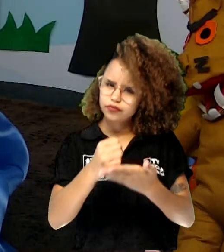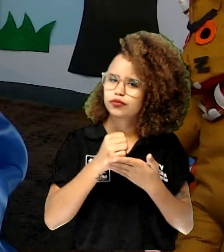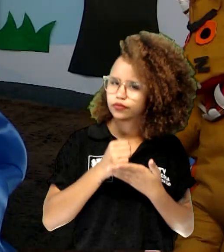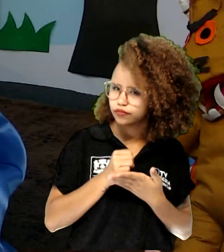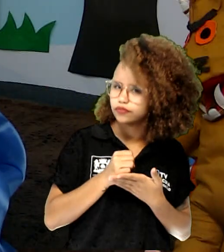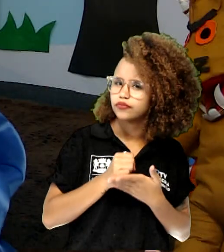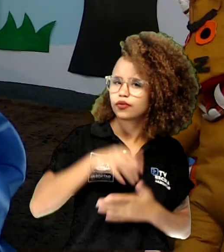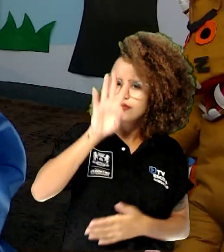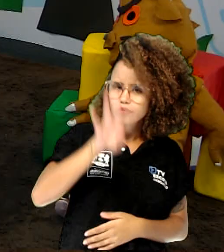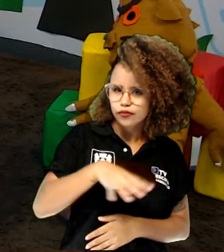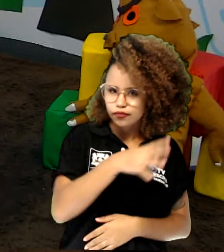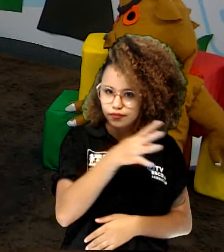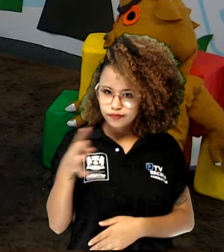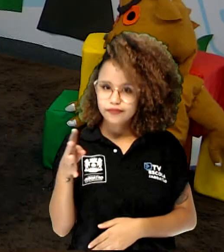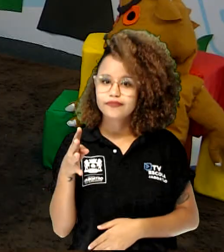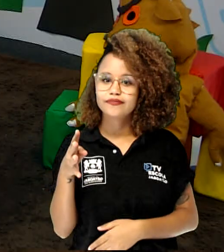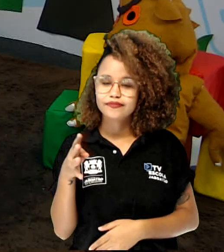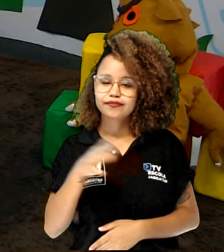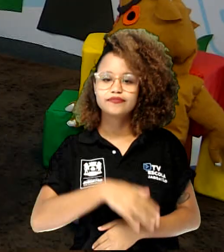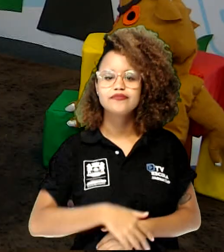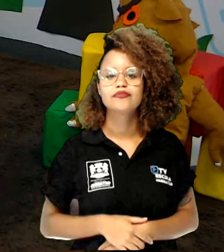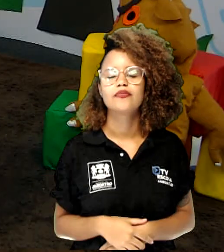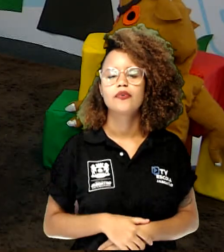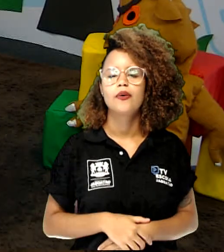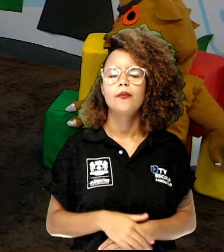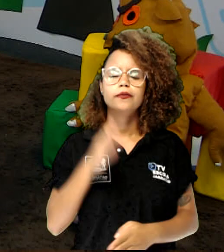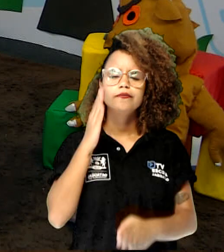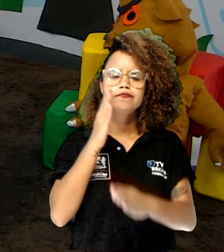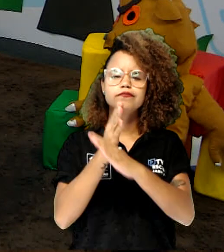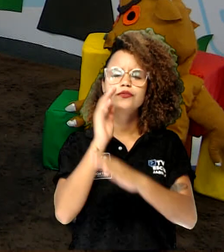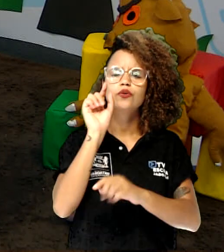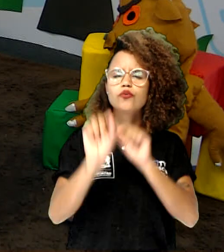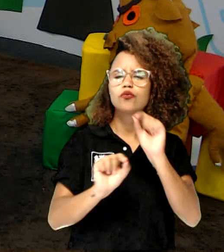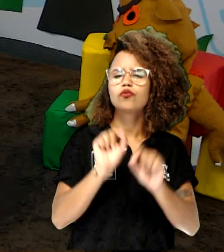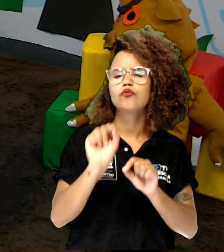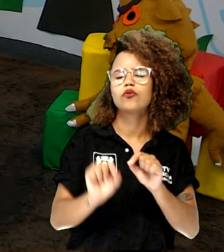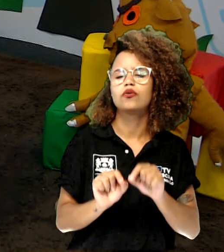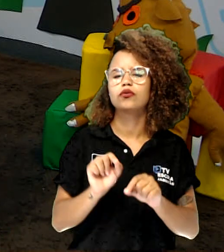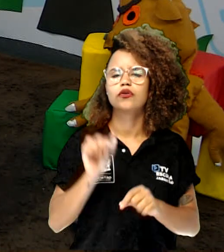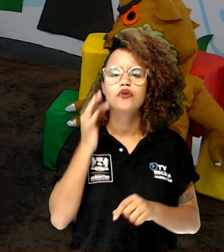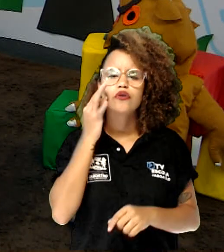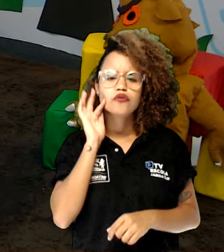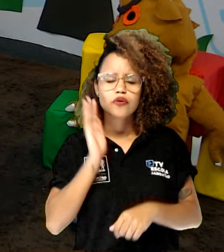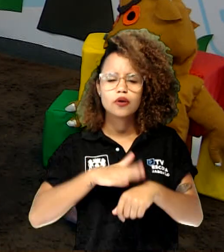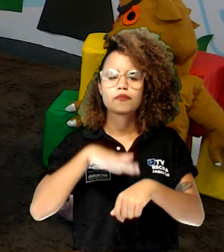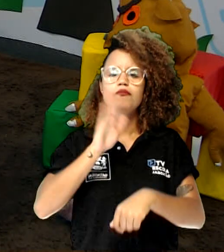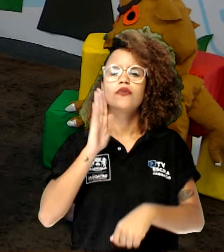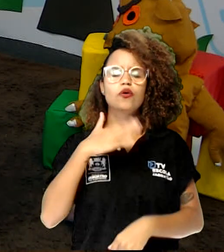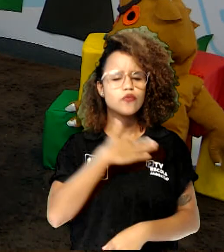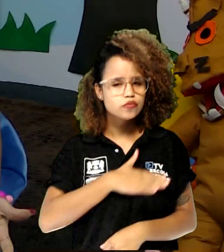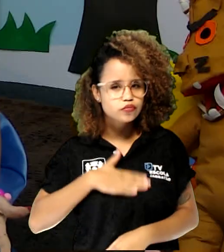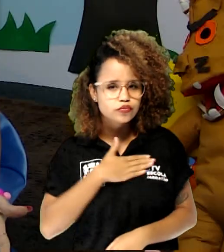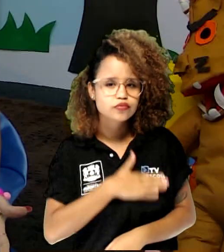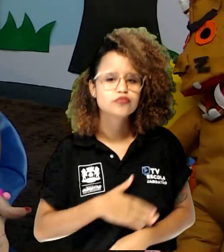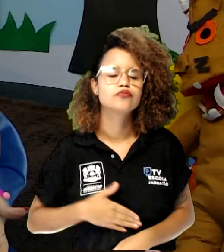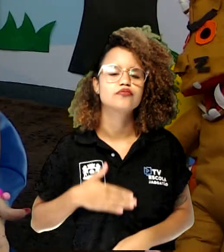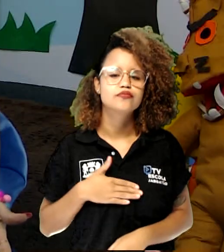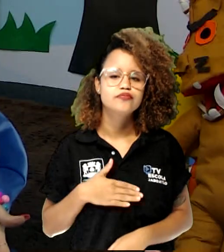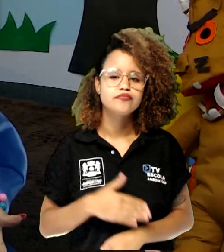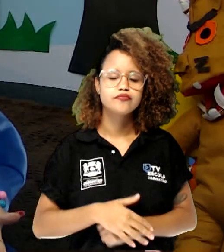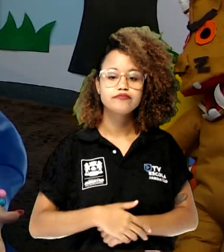uma tabela como esta para a gente descobrir qual foi a fruta mais votada, a fruta